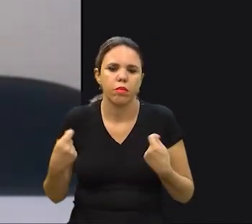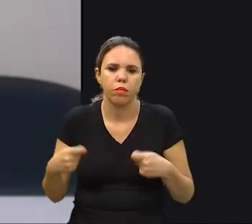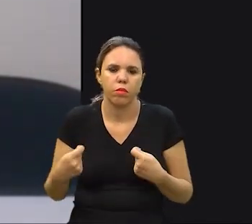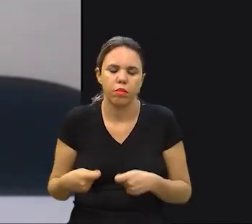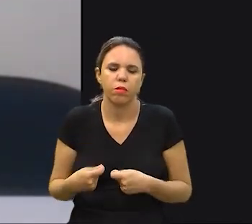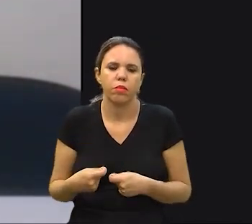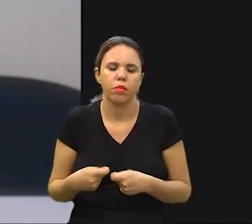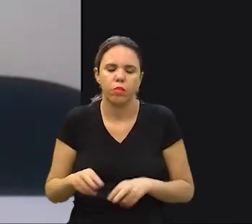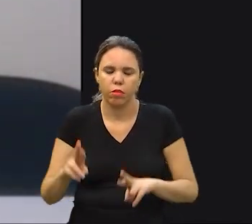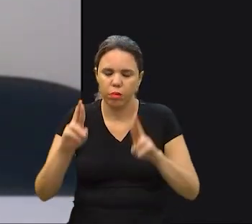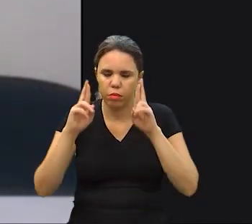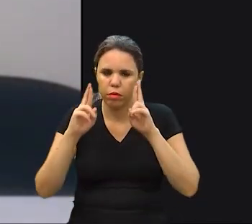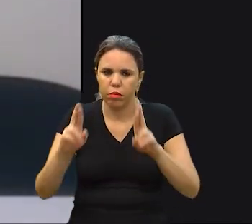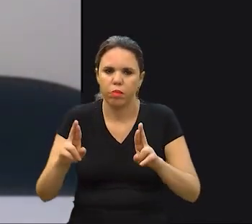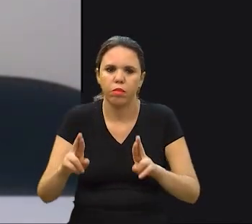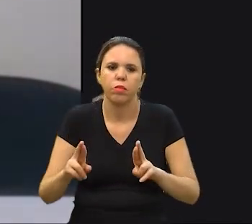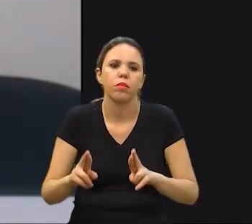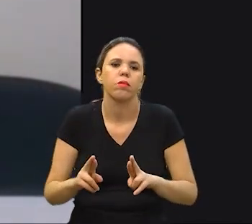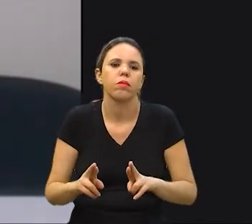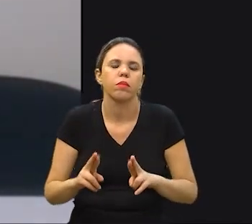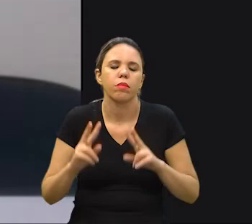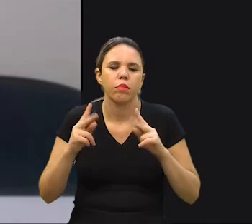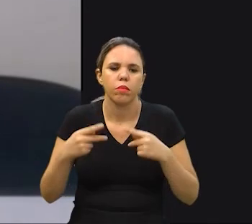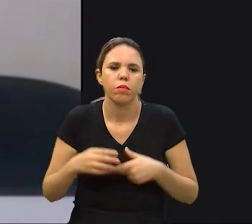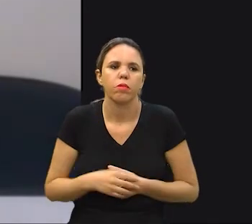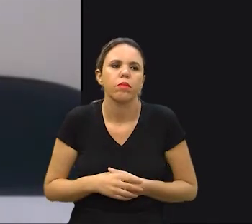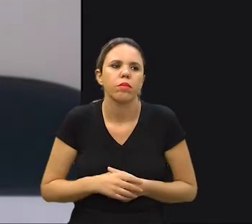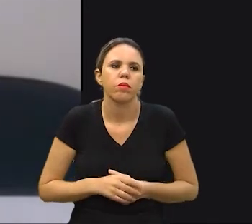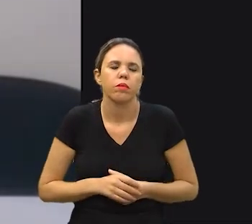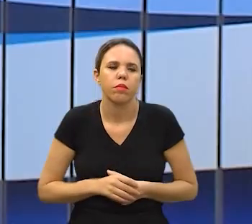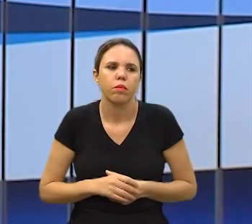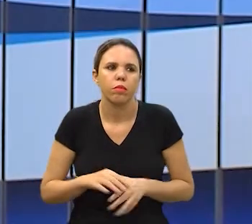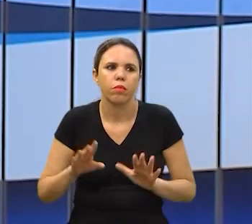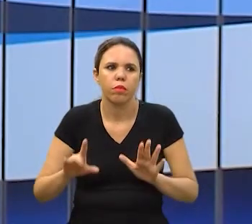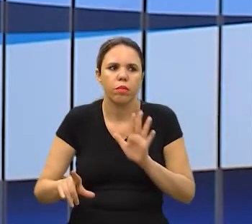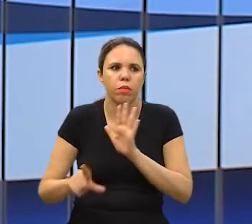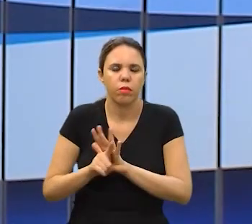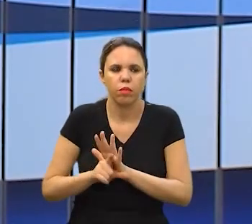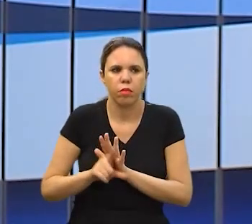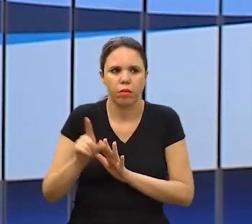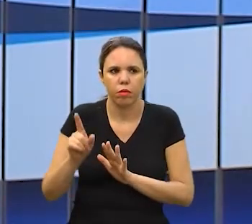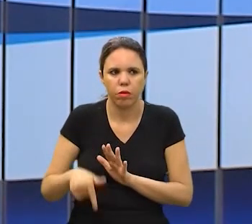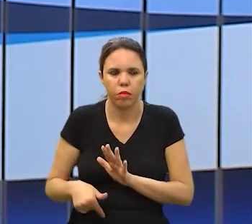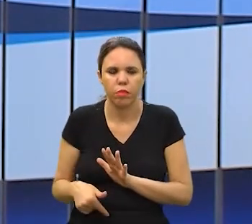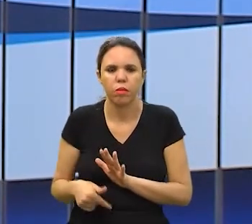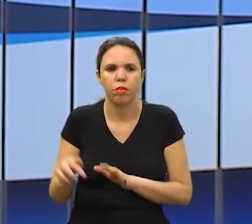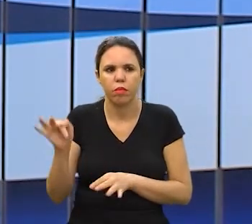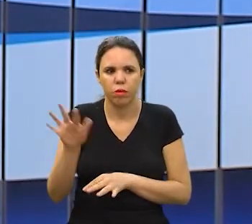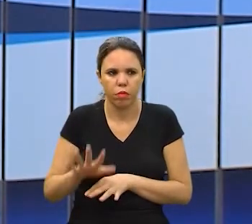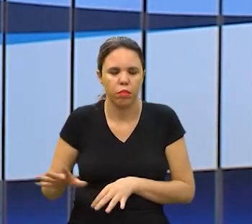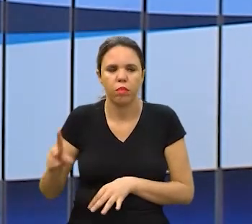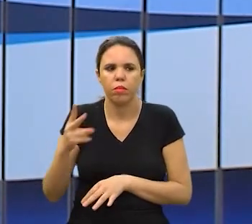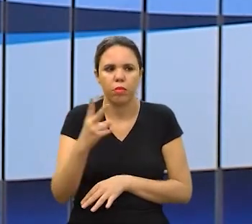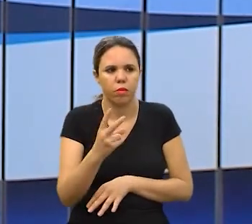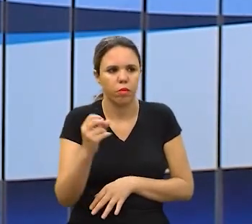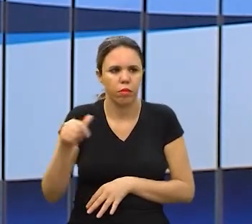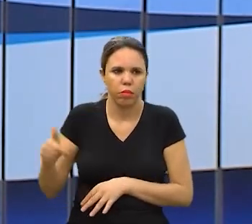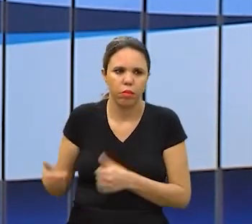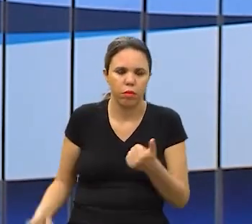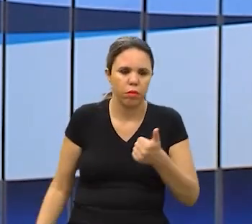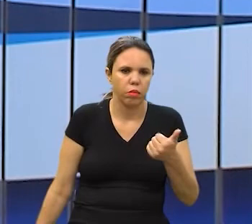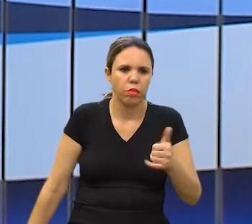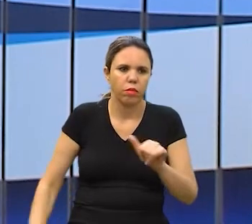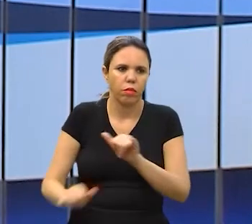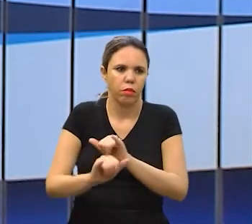humano precisa ser respeitado na sua humanidade. Apesar da lei ser a federal, ser de